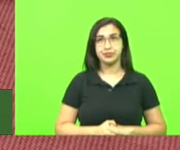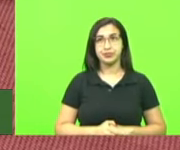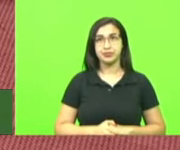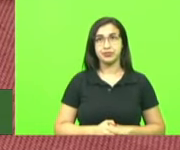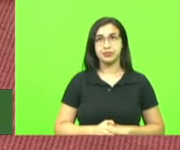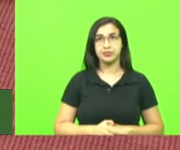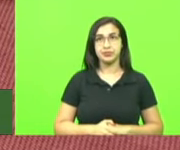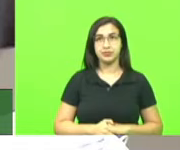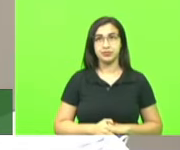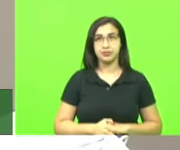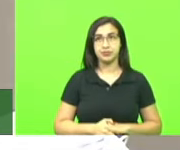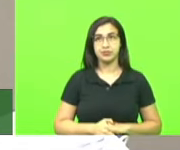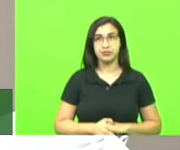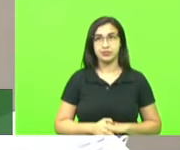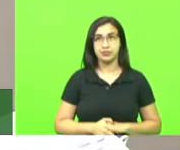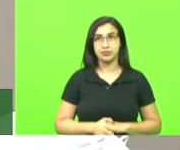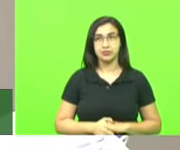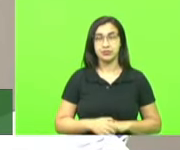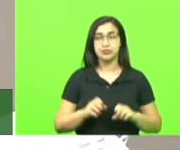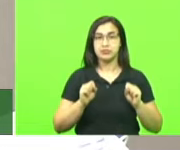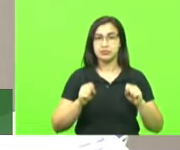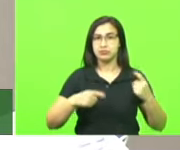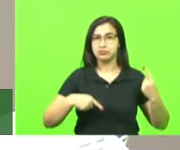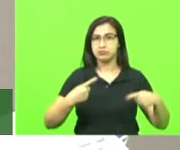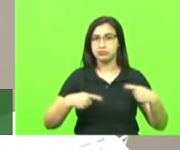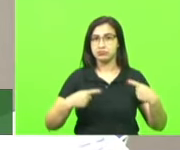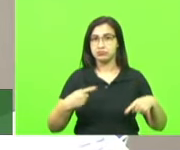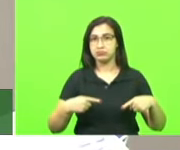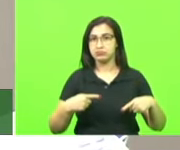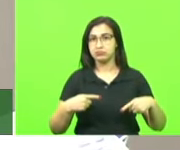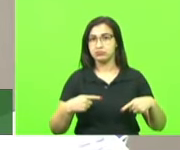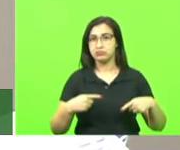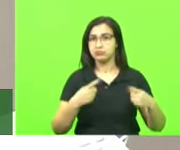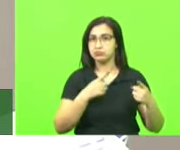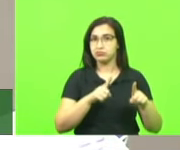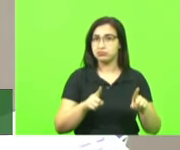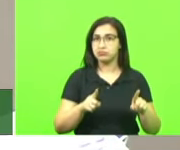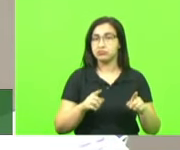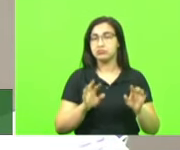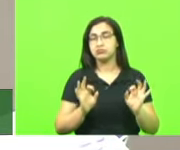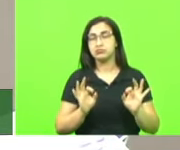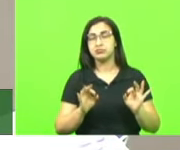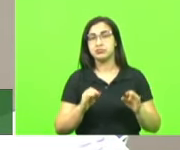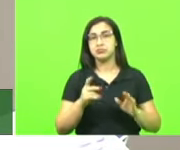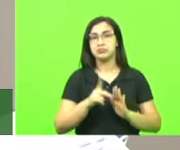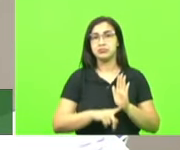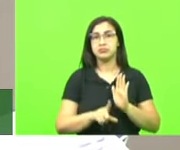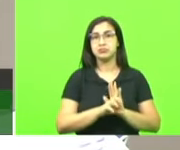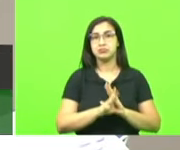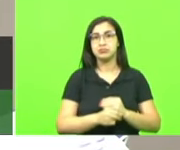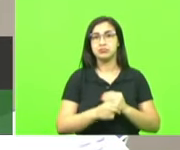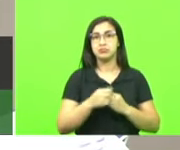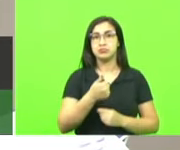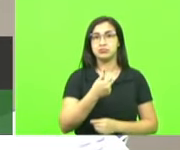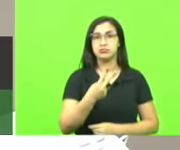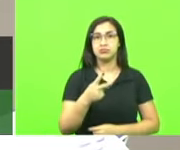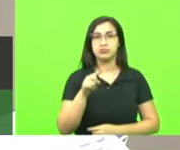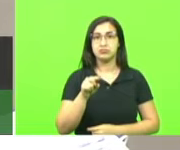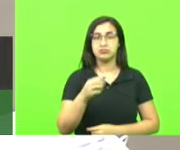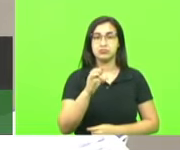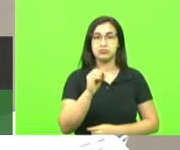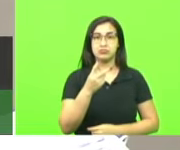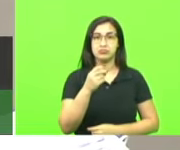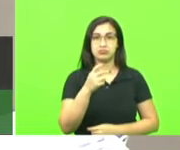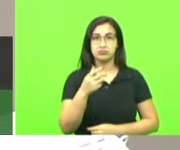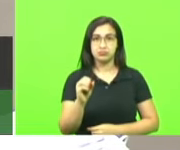Podemos discutir esta matéria? Alguma objeção? Nenhuma? Em discussão, projeto de lei complementar 12.0/2021, autor Governo do